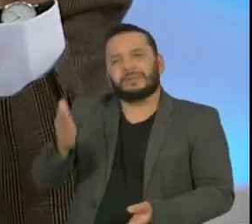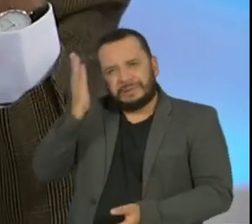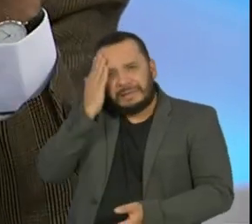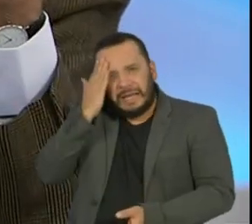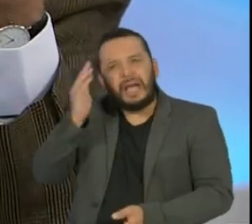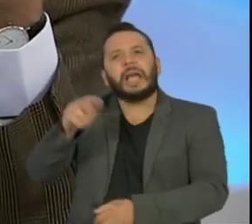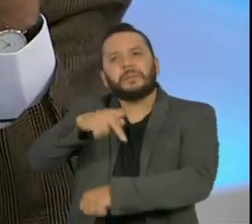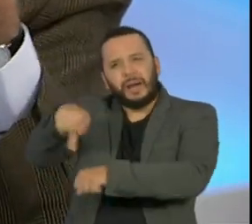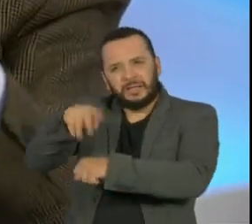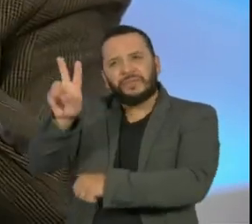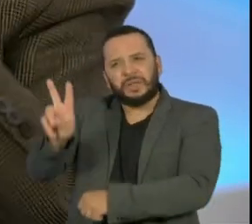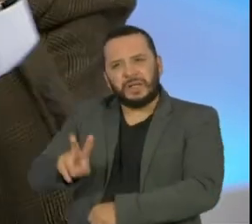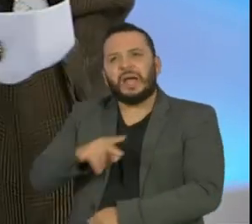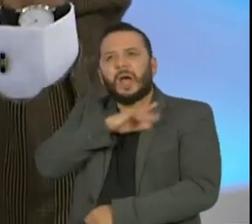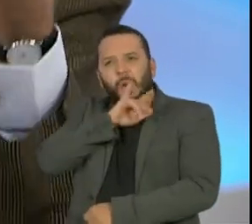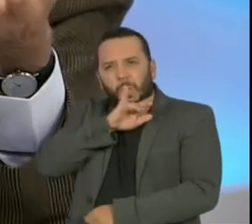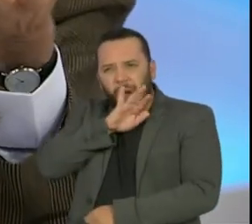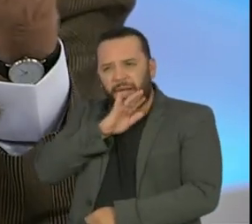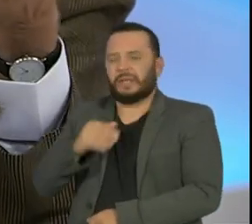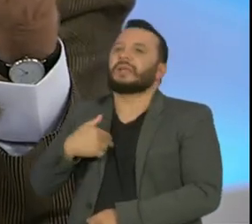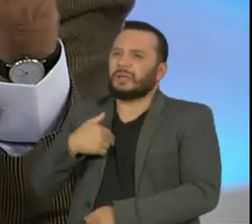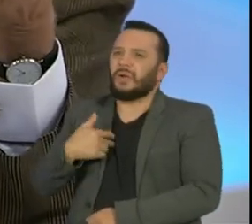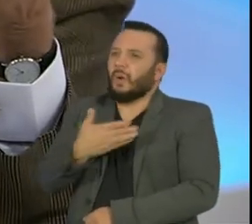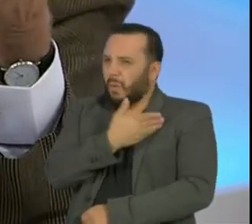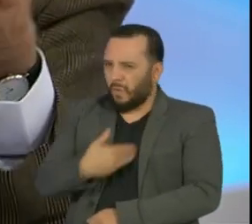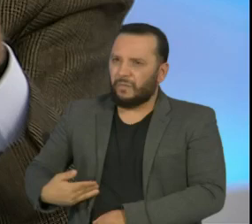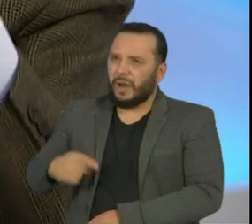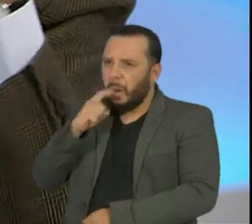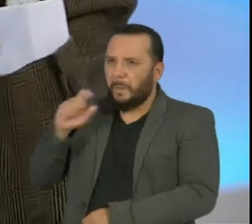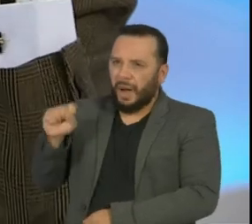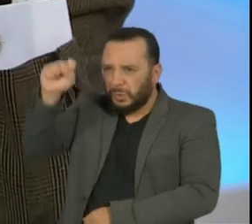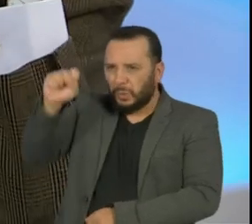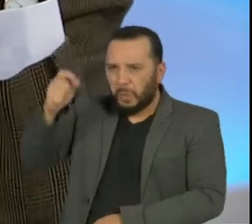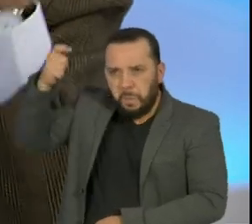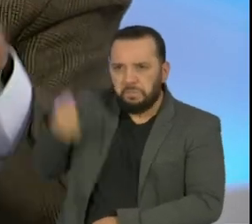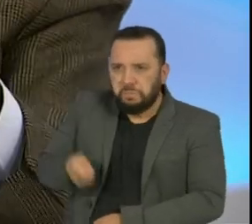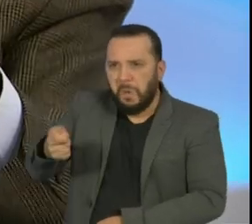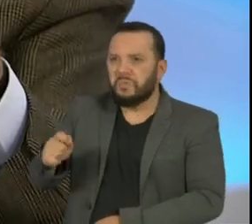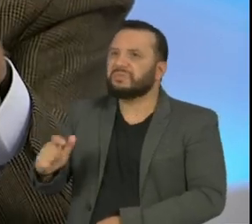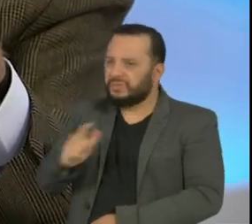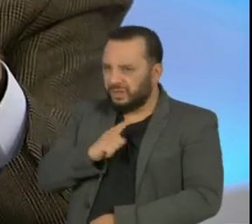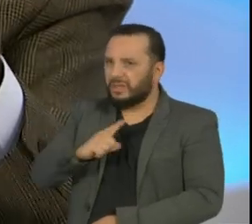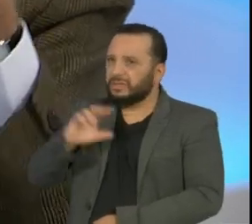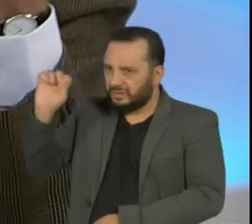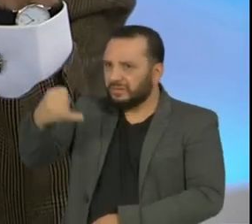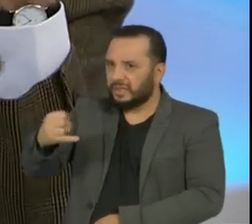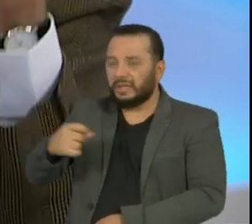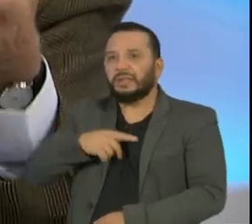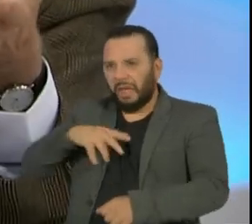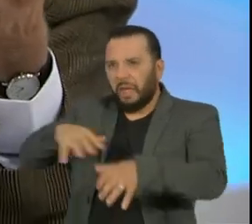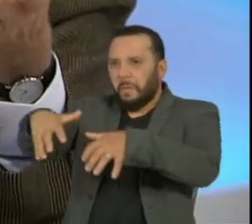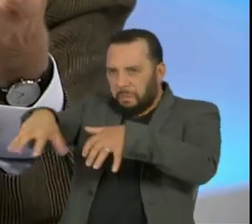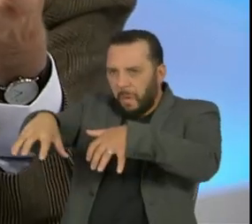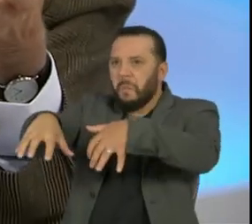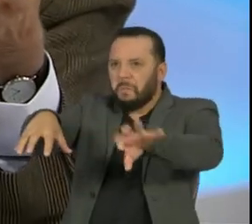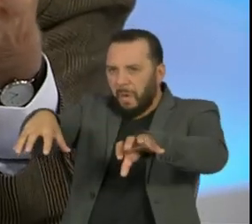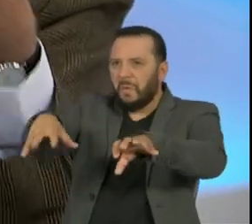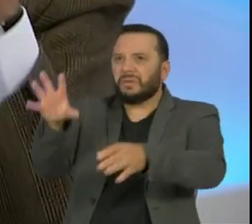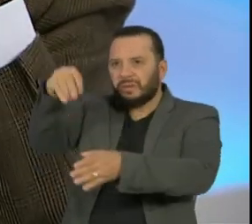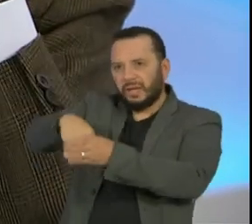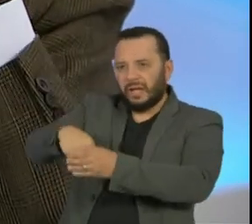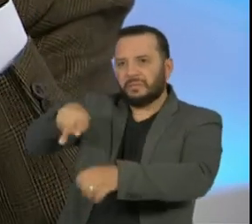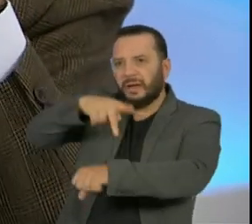evidentemente o governo maduro é um governo autoritário e desmente as divisões lá dentro são muito